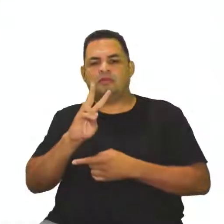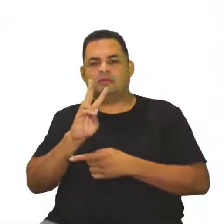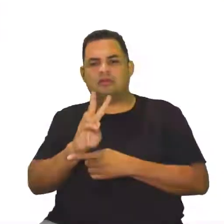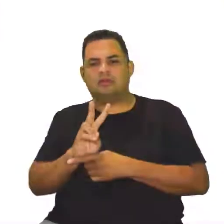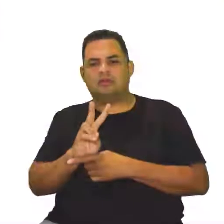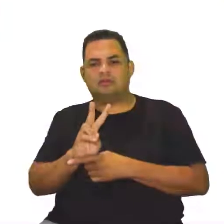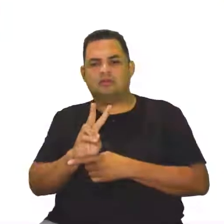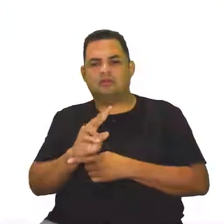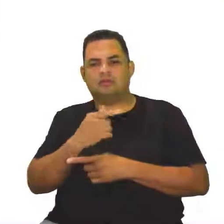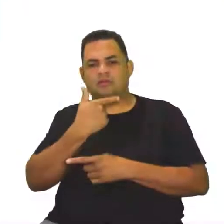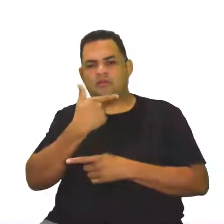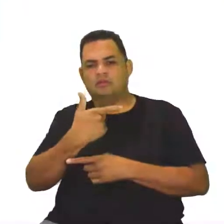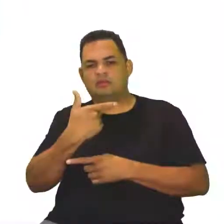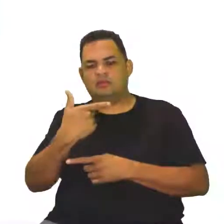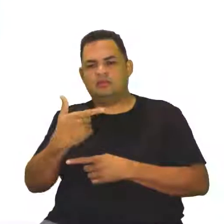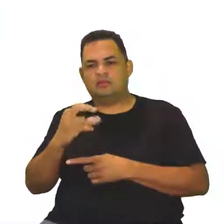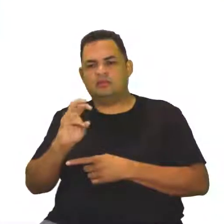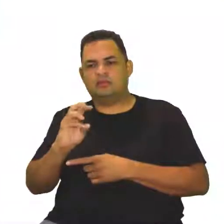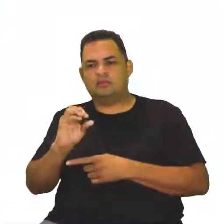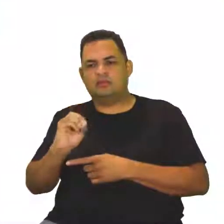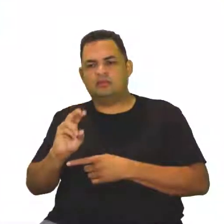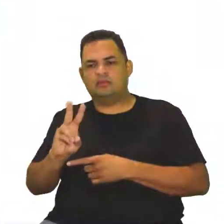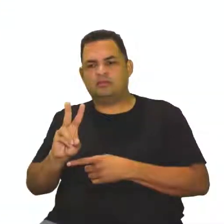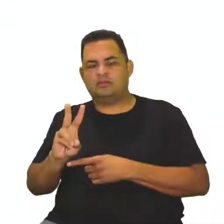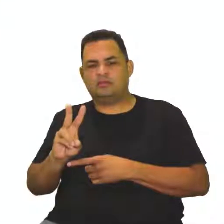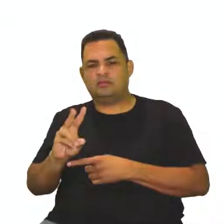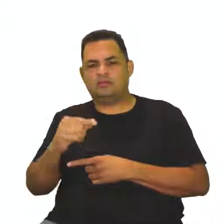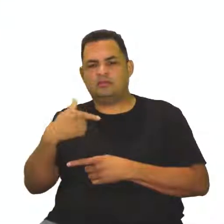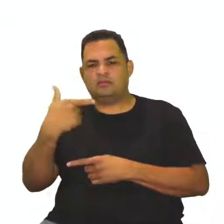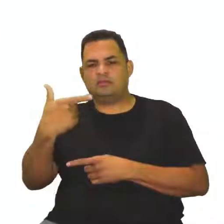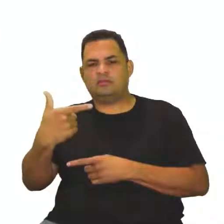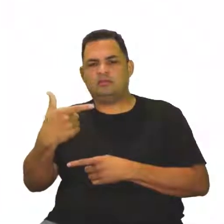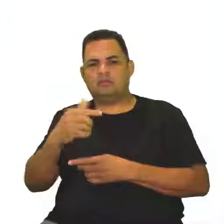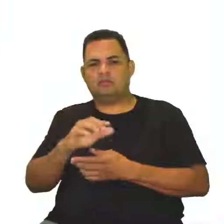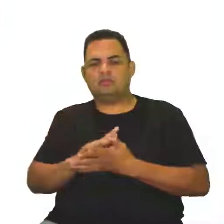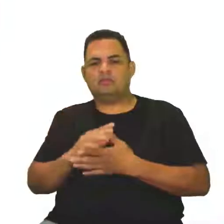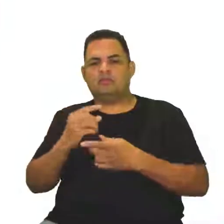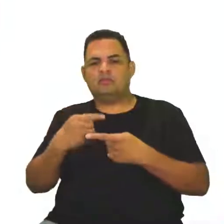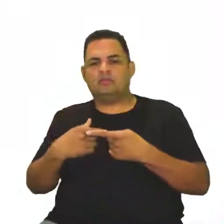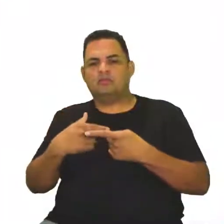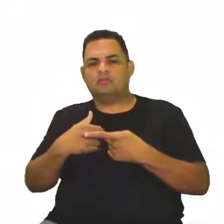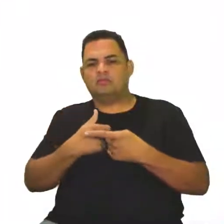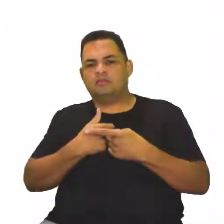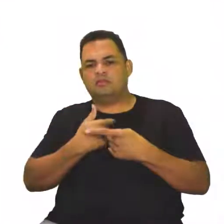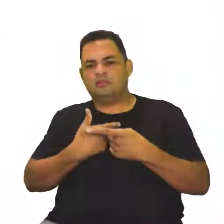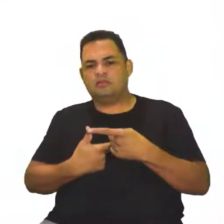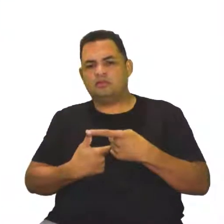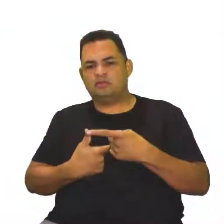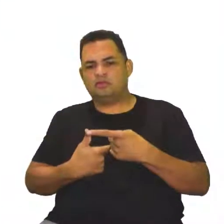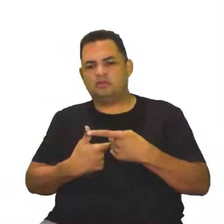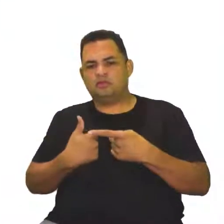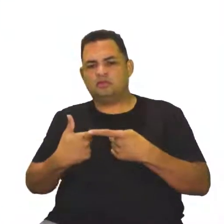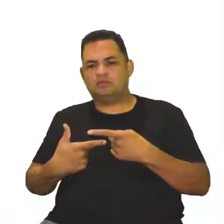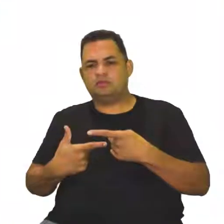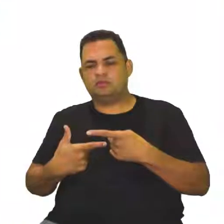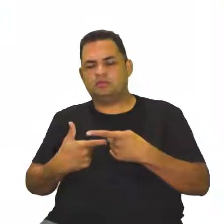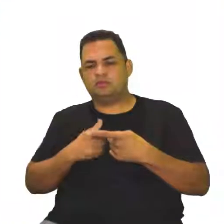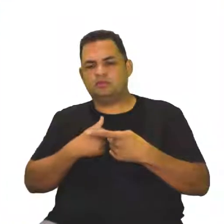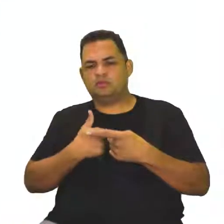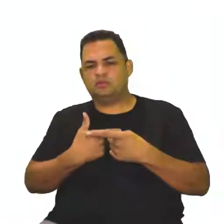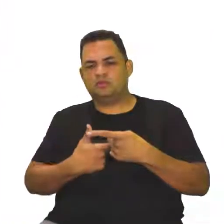que é 220 ao quadrado, dividido pela potência, que é